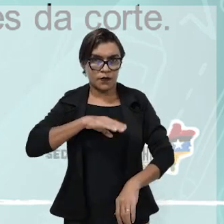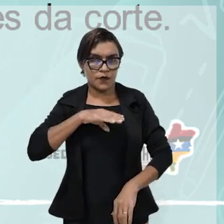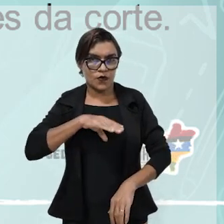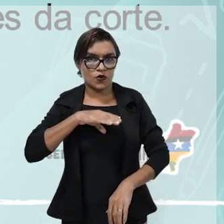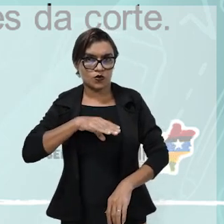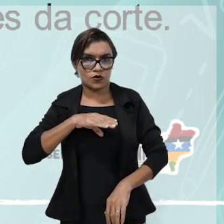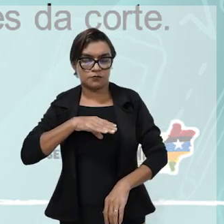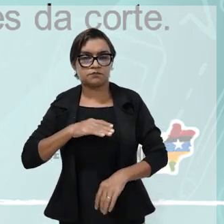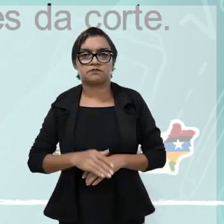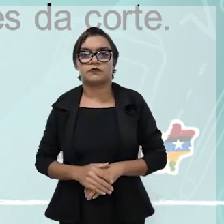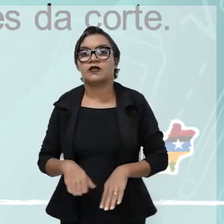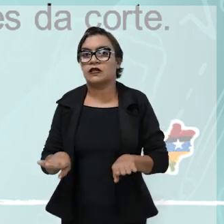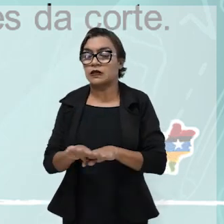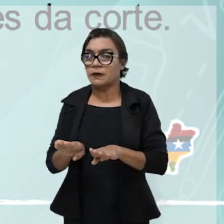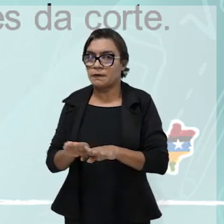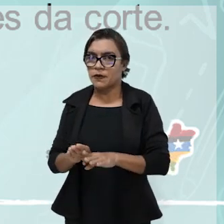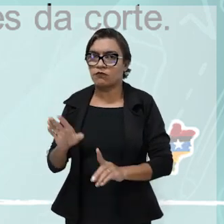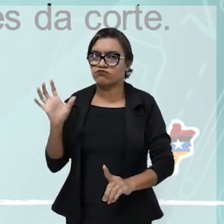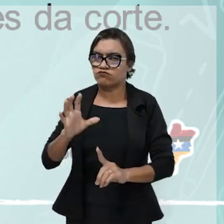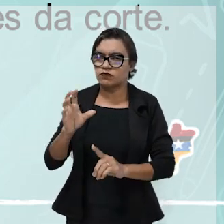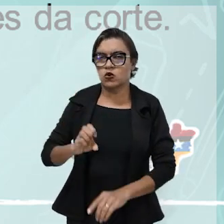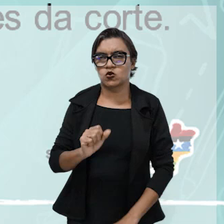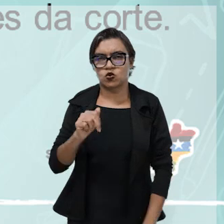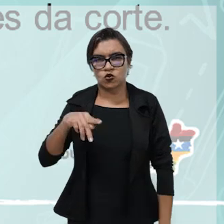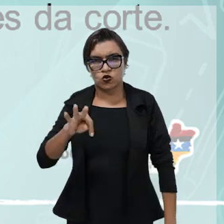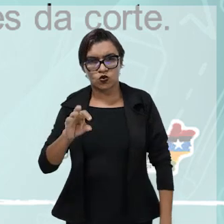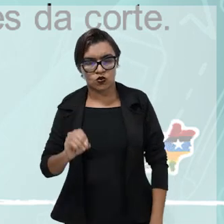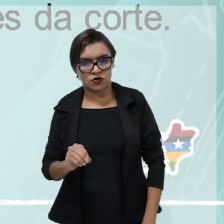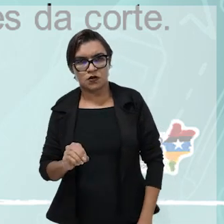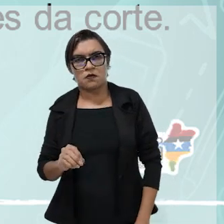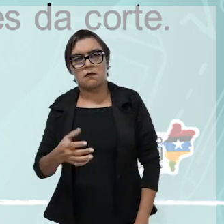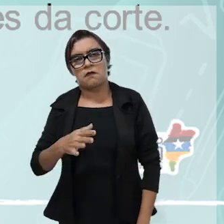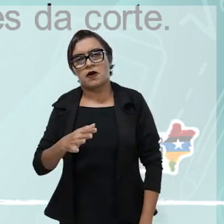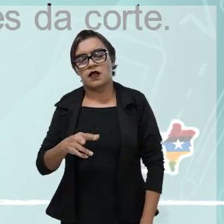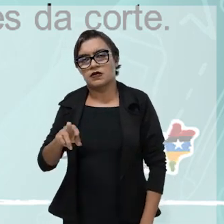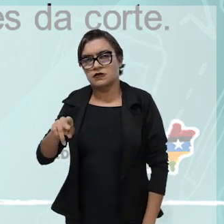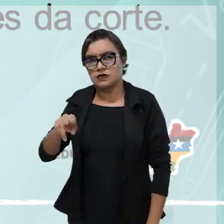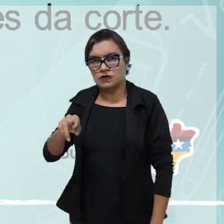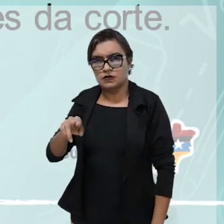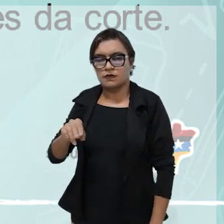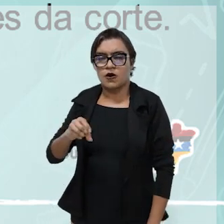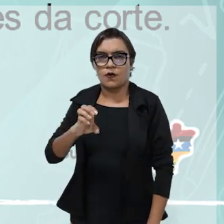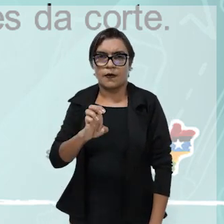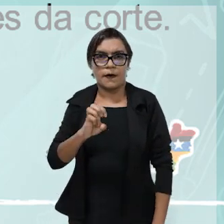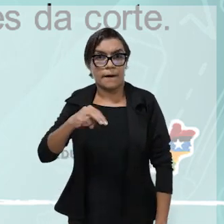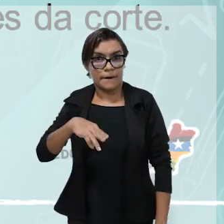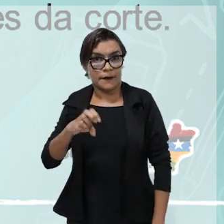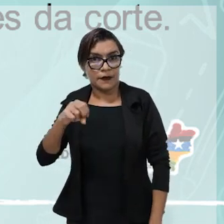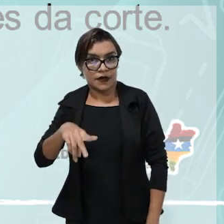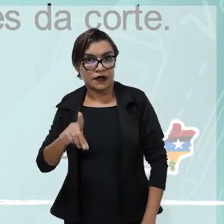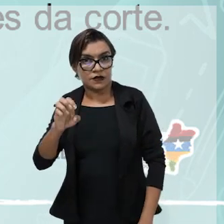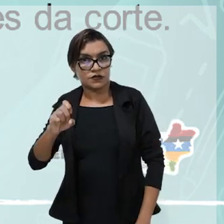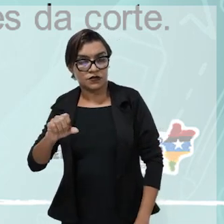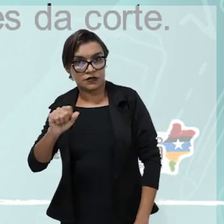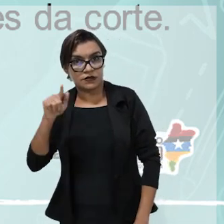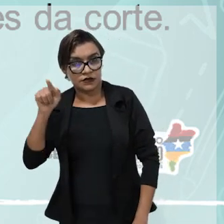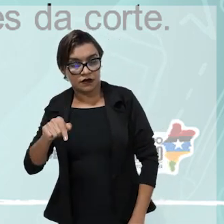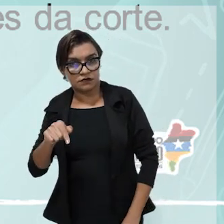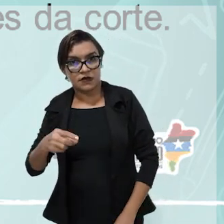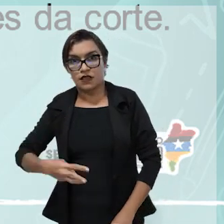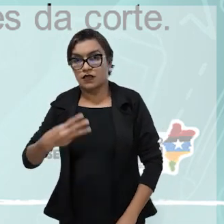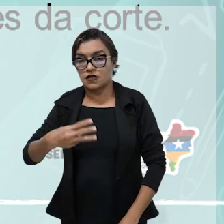era o gênero mais cultivado no momento. Ele era meio-irmão de Mendes Sá, que foi o terceiro governador-geral do